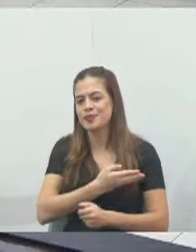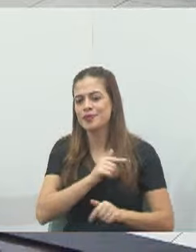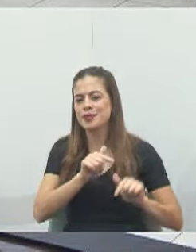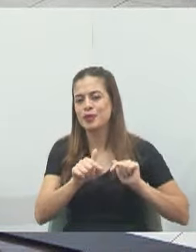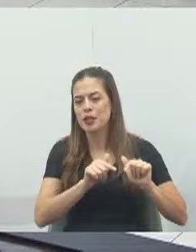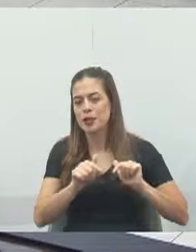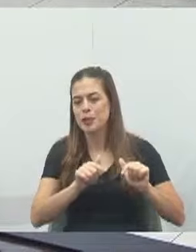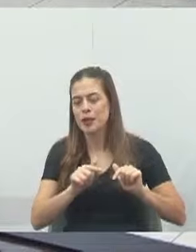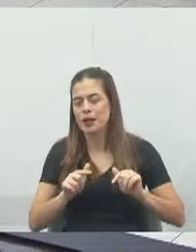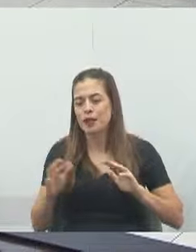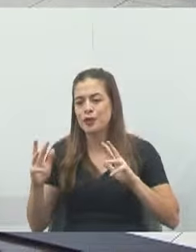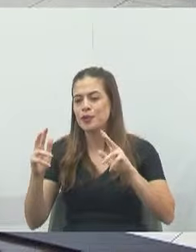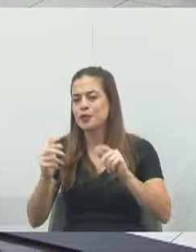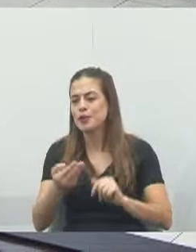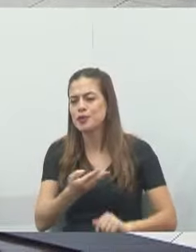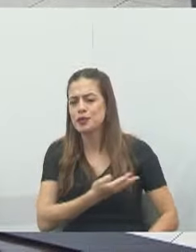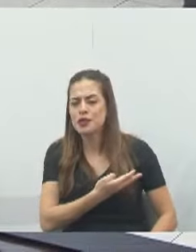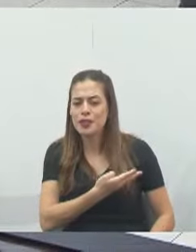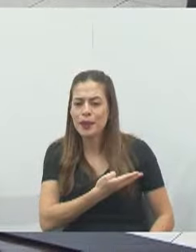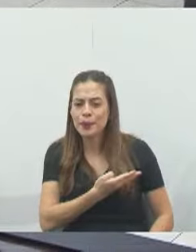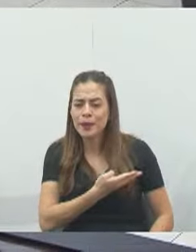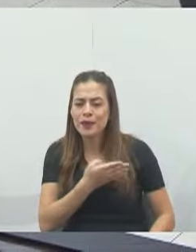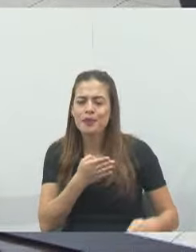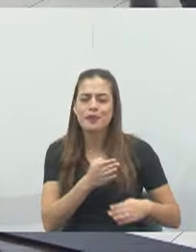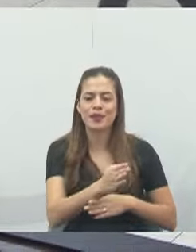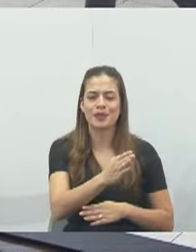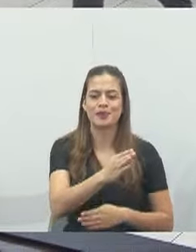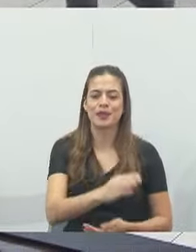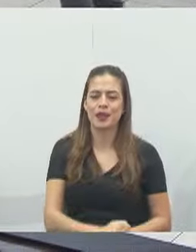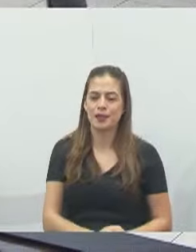trabalho, de todos os meus amigos aqui também presentes.